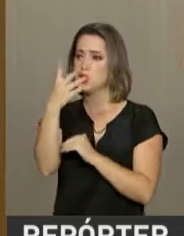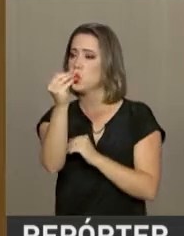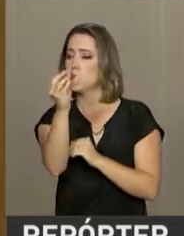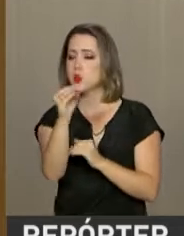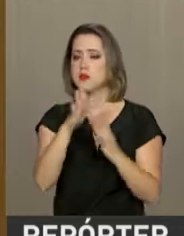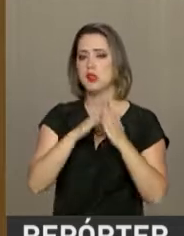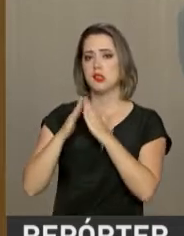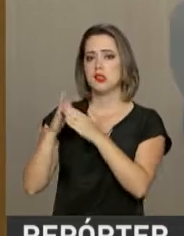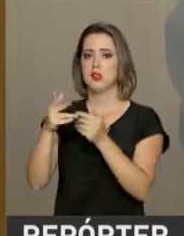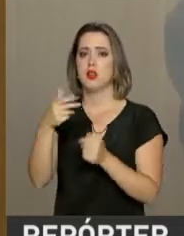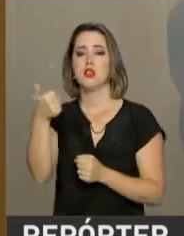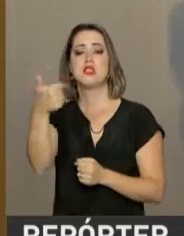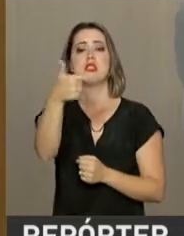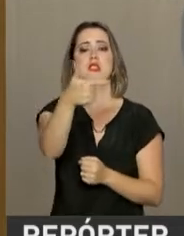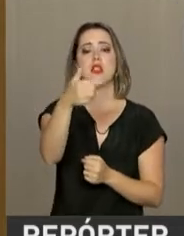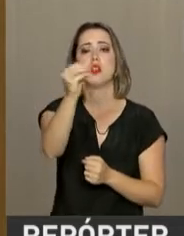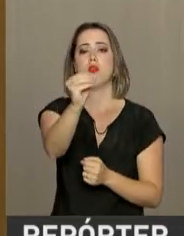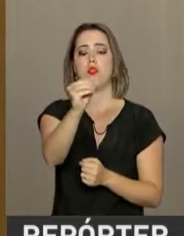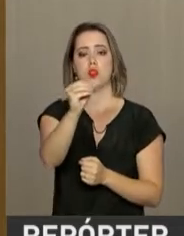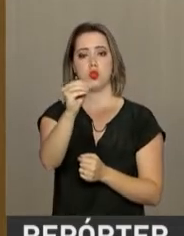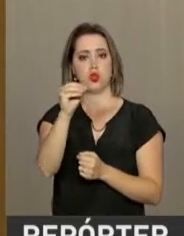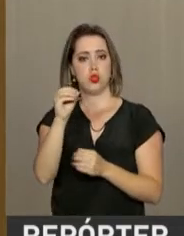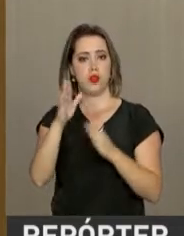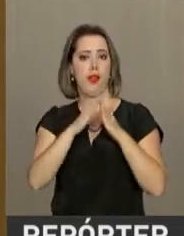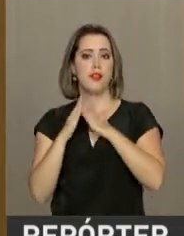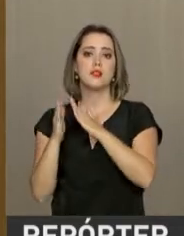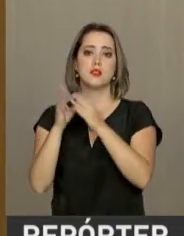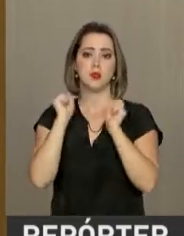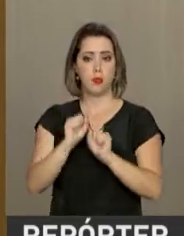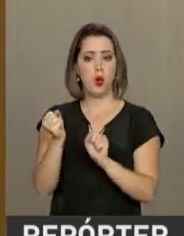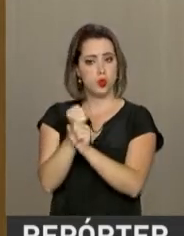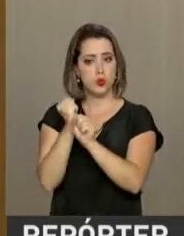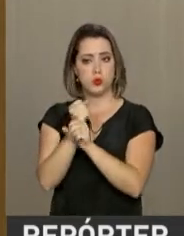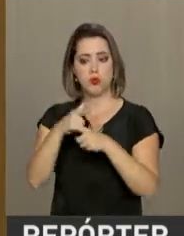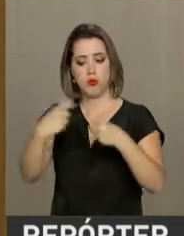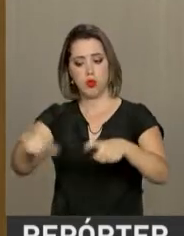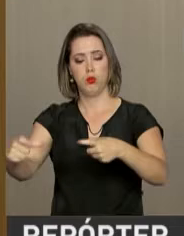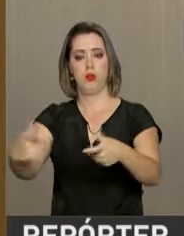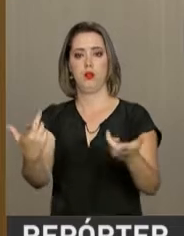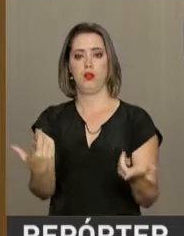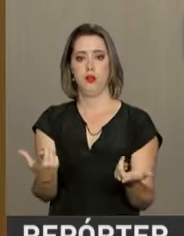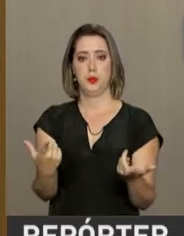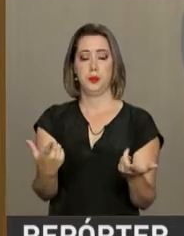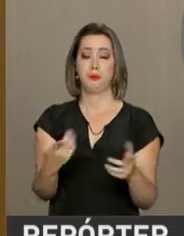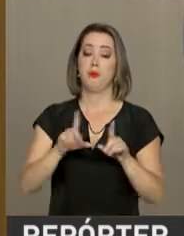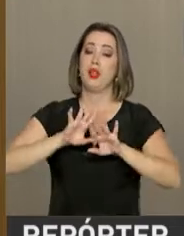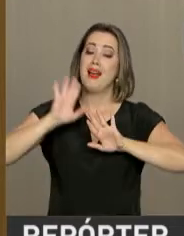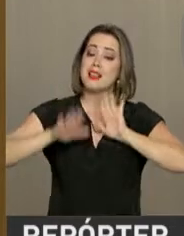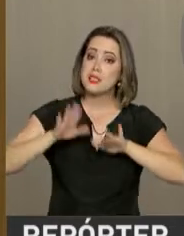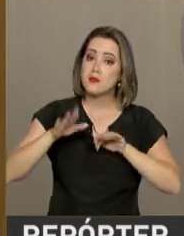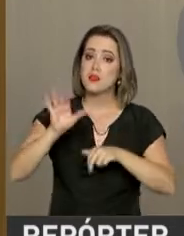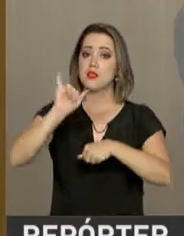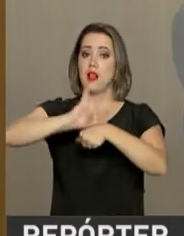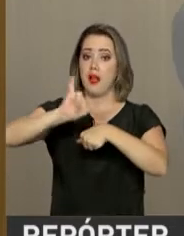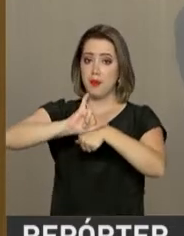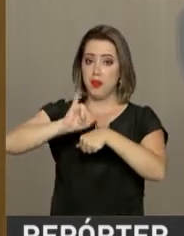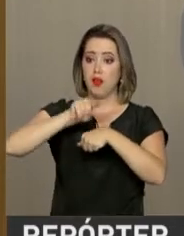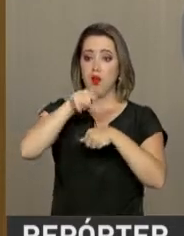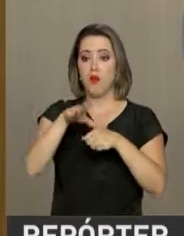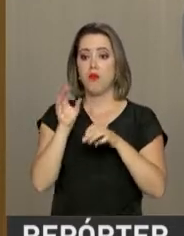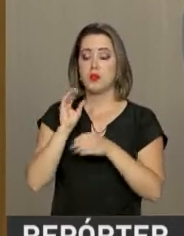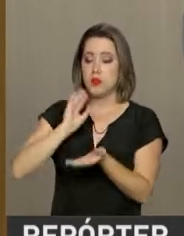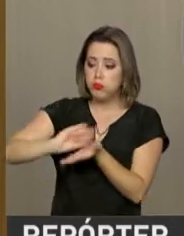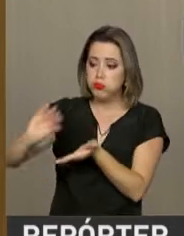casas, de 120 casas. Muitas vezes, uma capital, você faz um empreendimento imenso e nós vamos